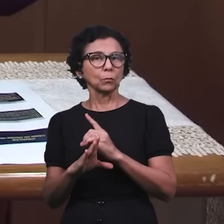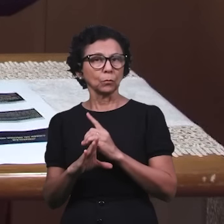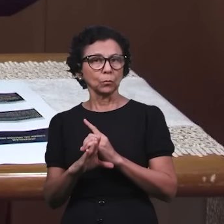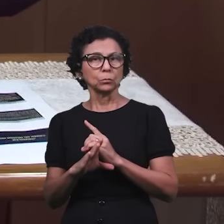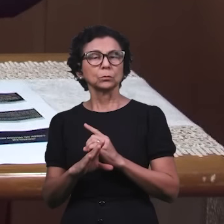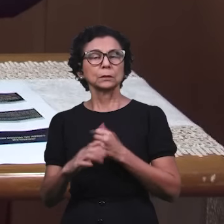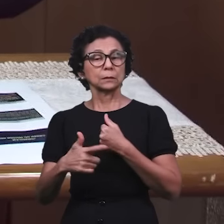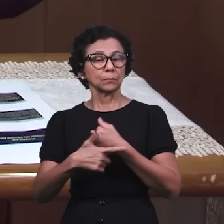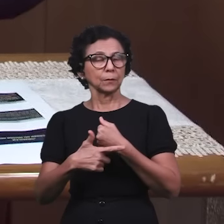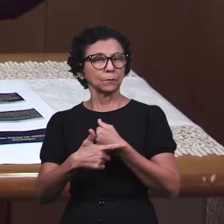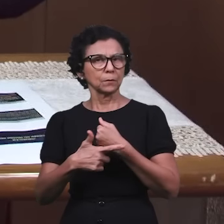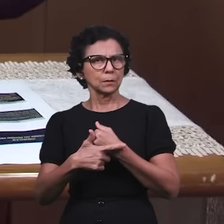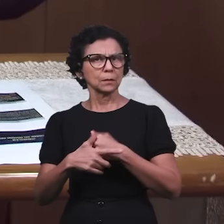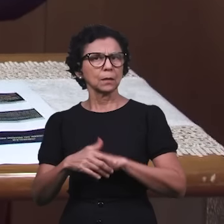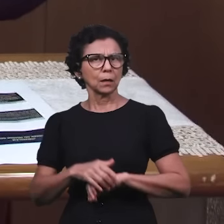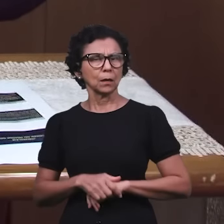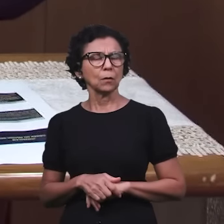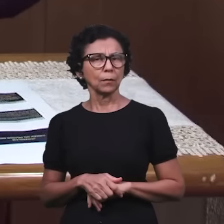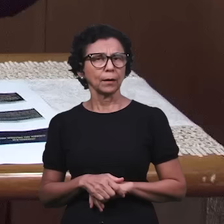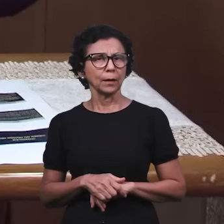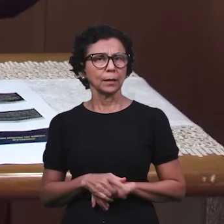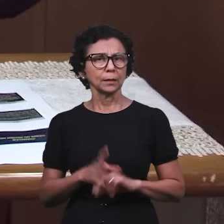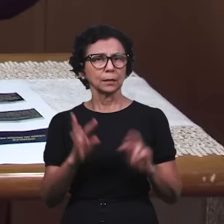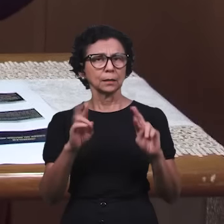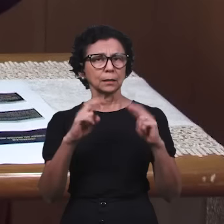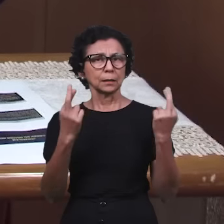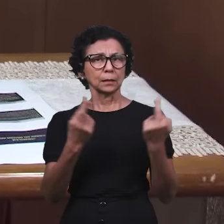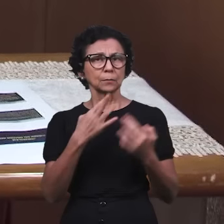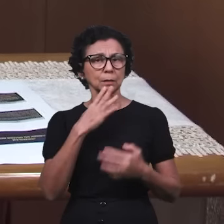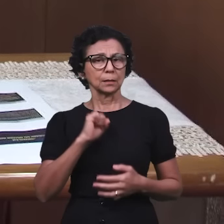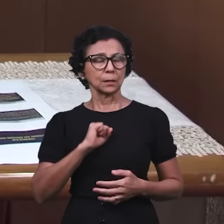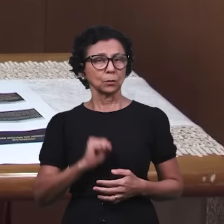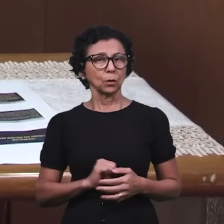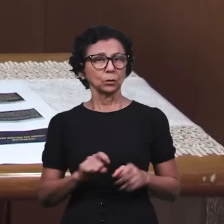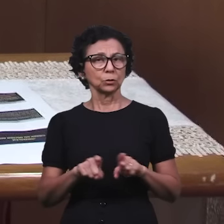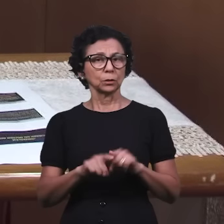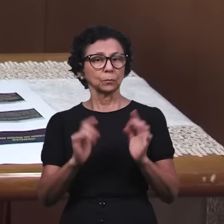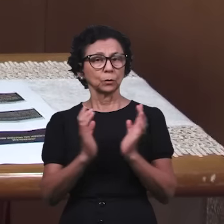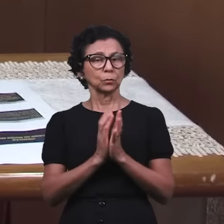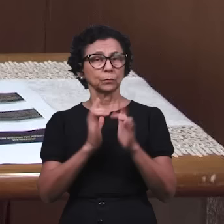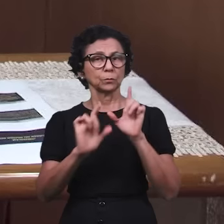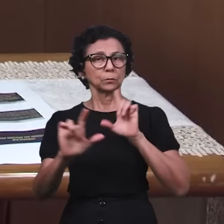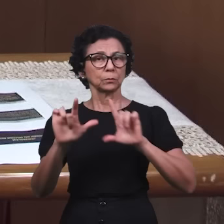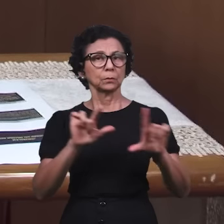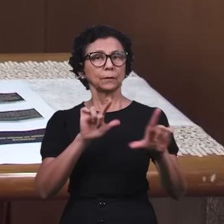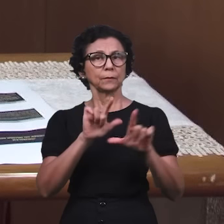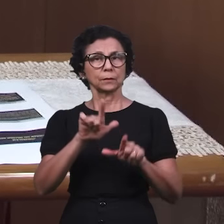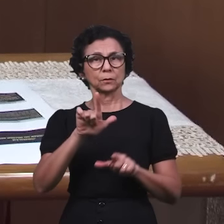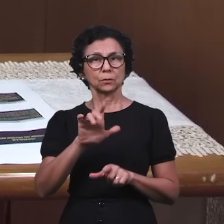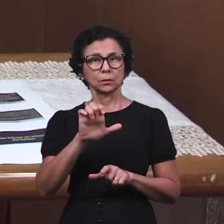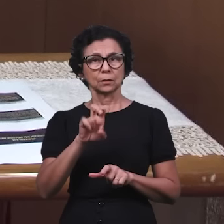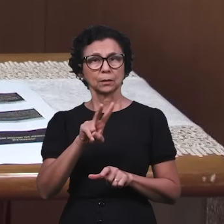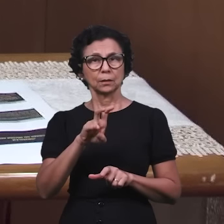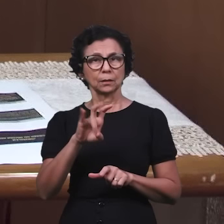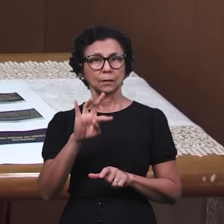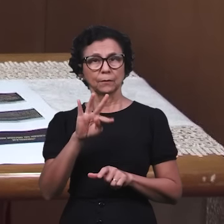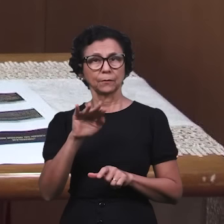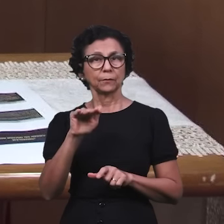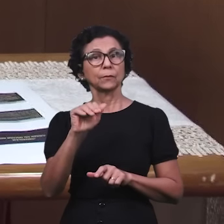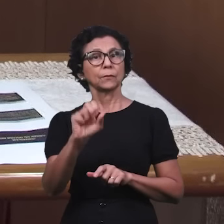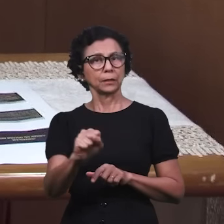eram dentre os levitas, dentre a tribo sacerdotal. Essa é a qualificação daqueles que louvam a Deus, daqueles que